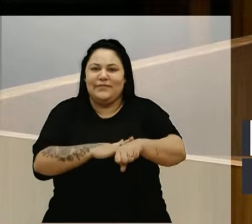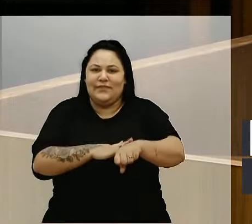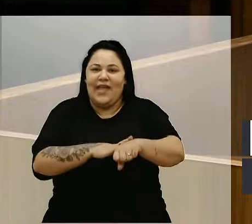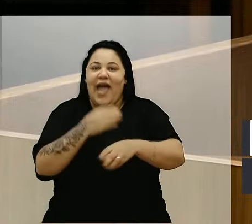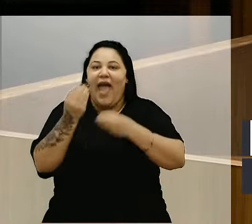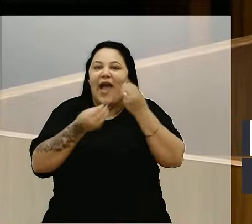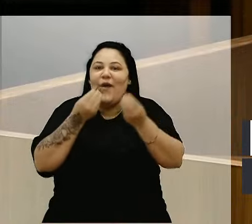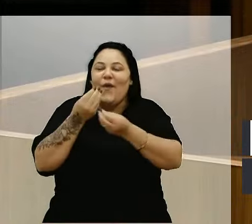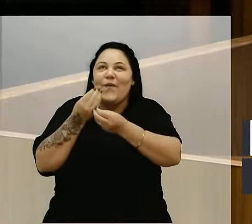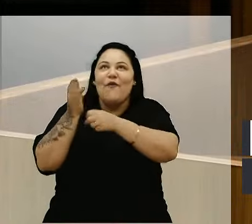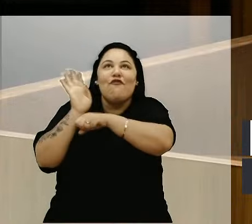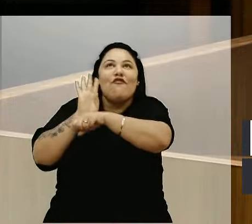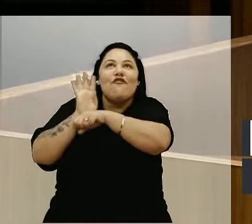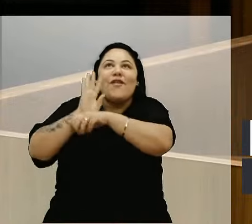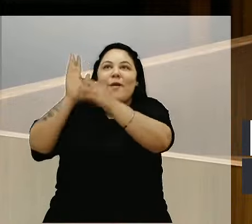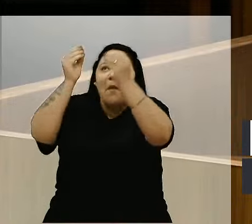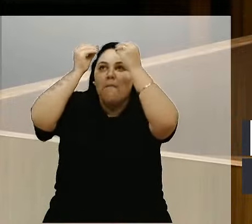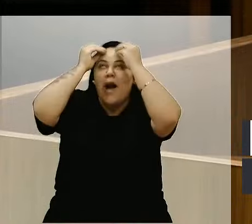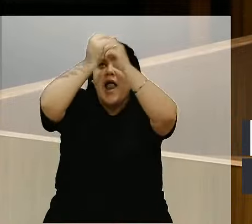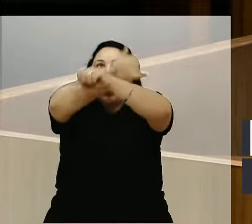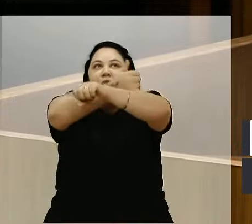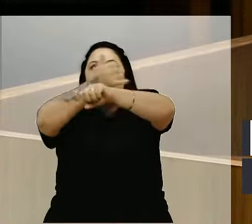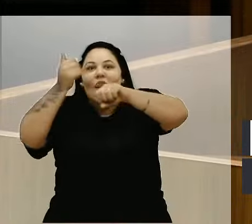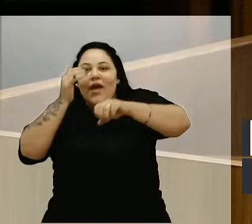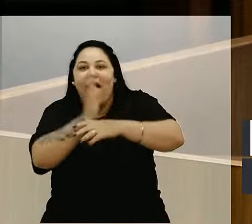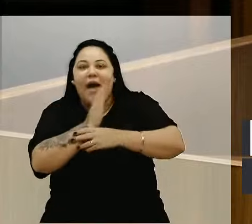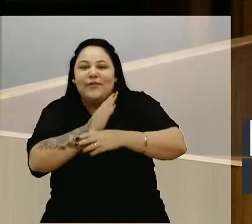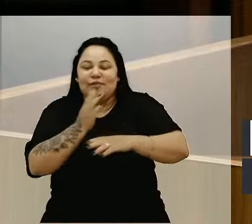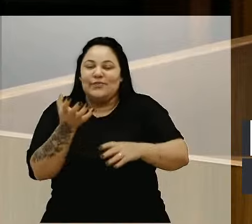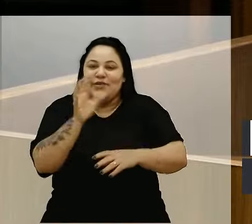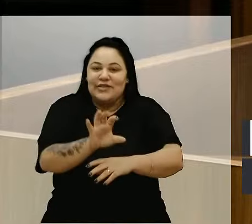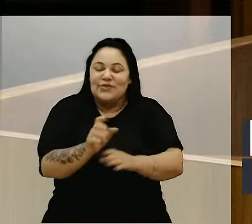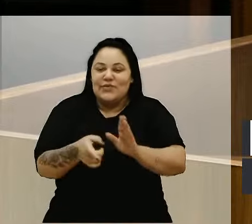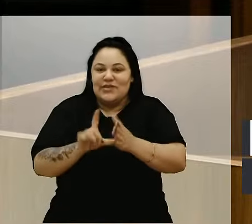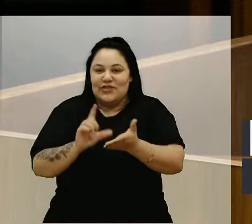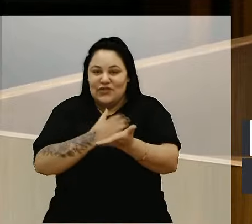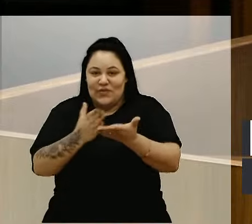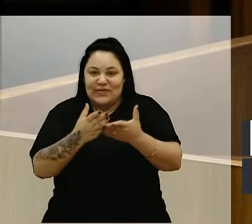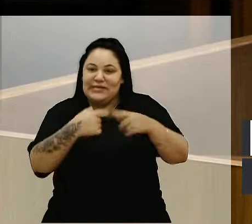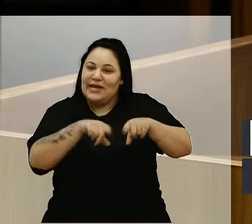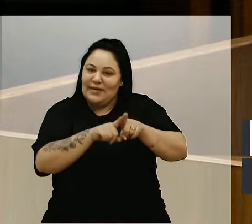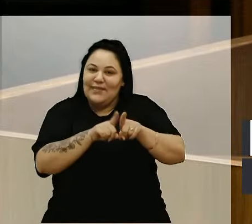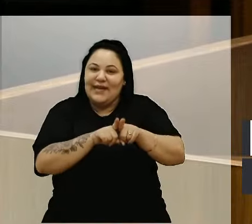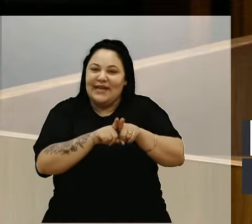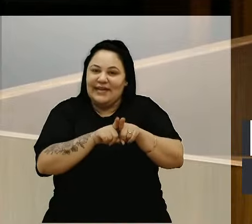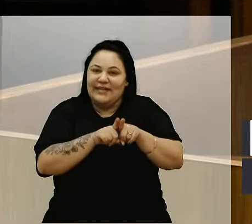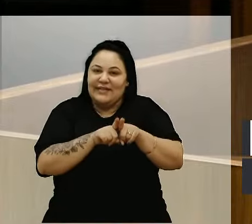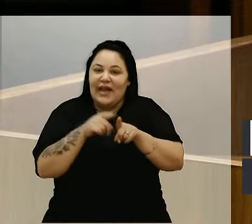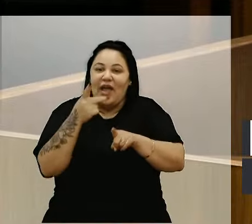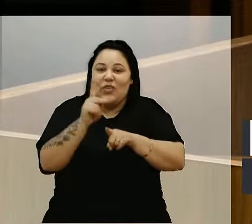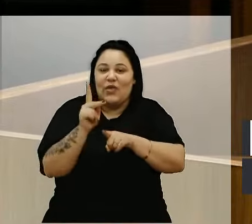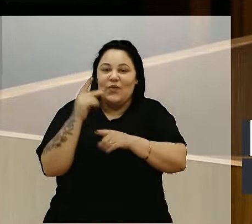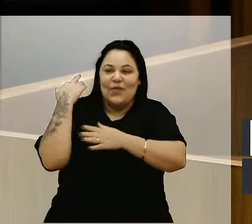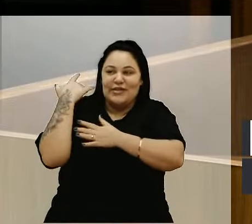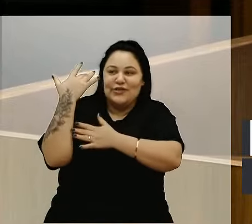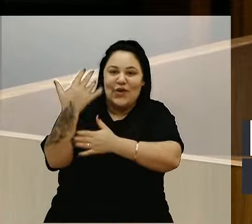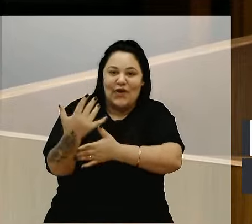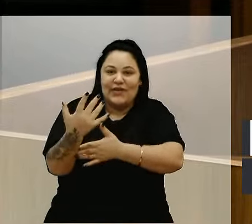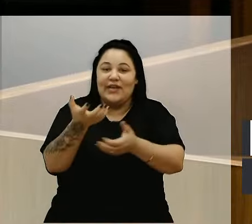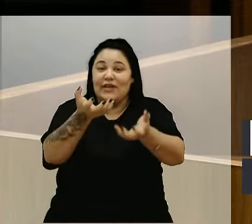filme na tua cabeça. Por isso, antes de iniciar seu histórico, eu gostaria que a